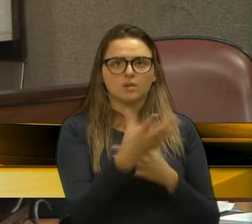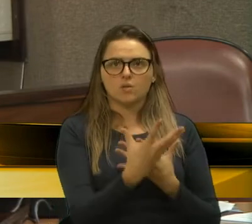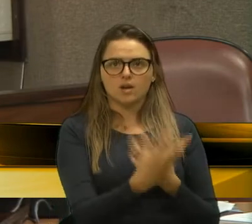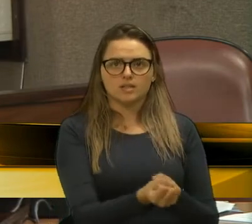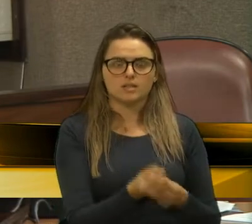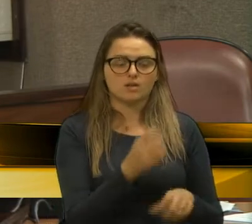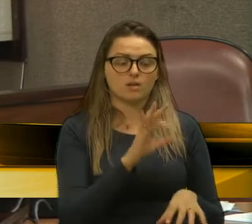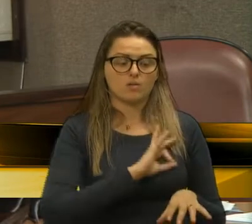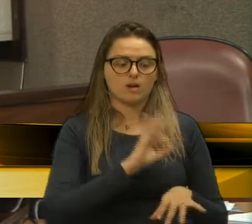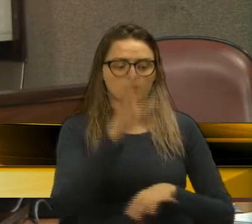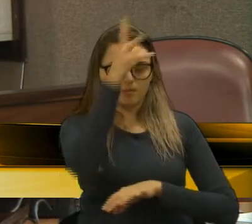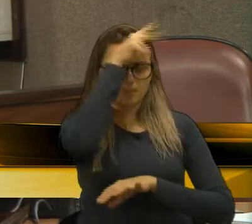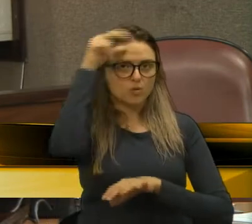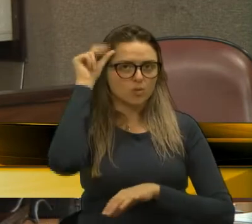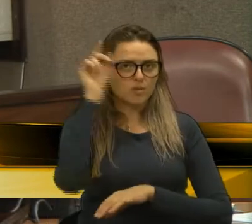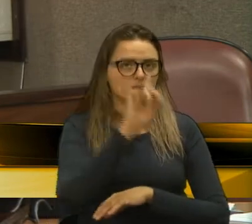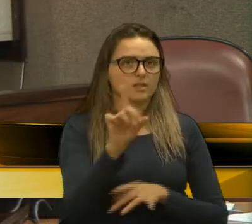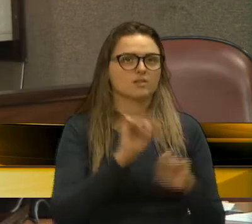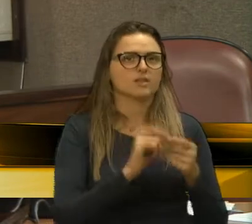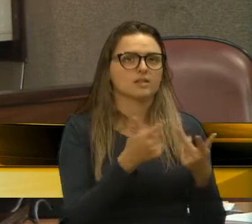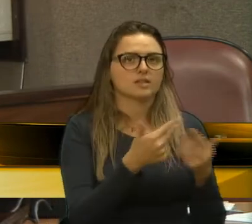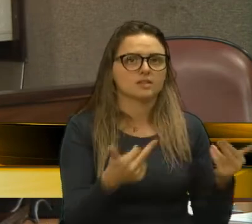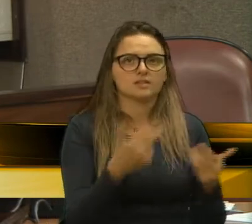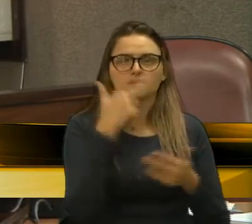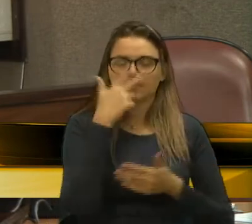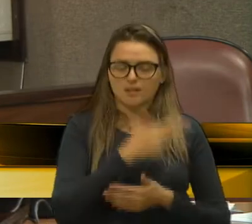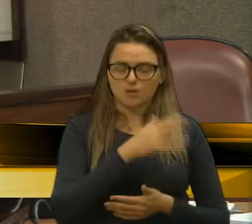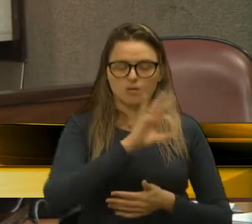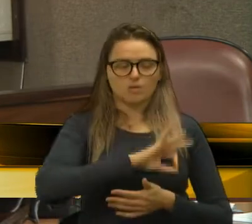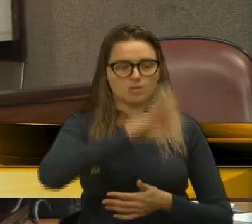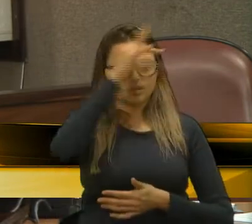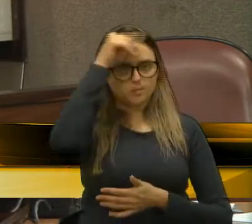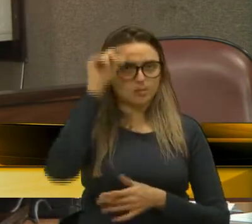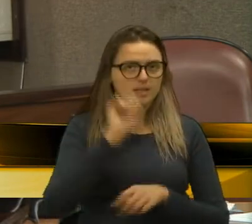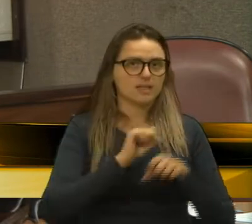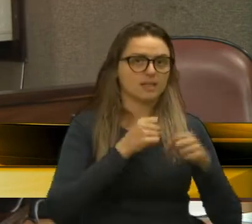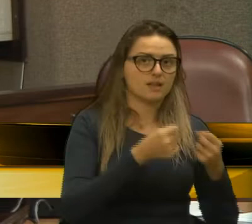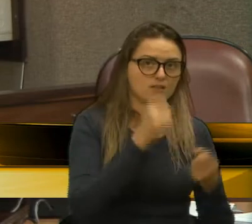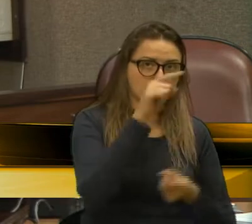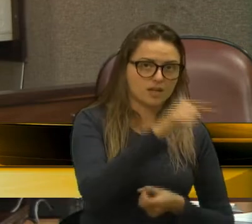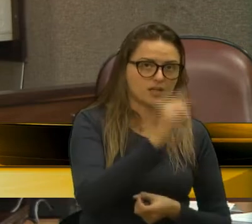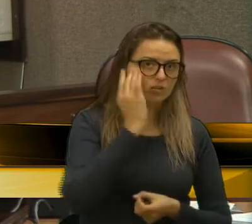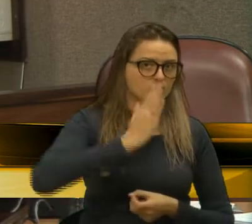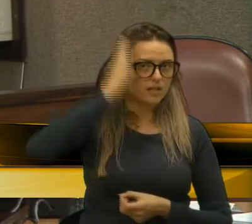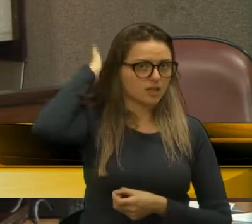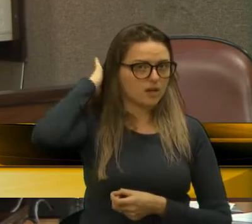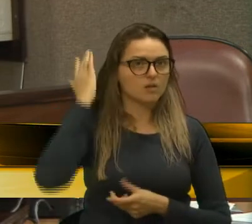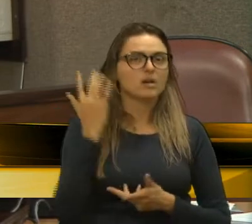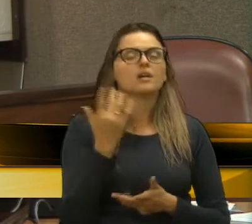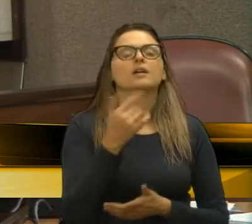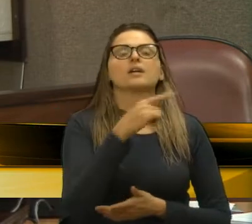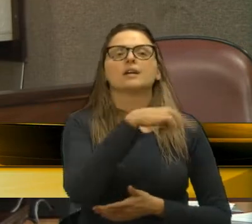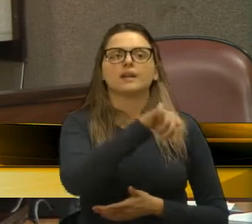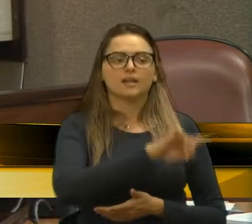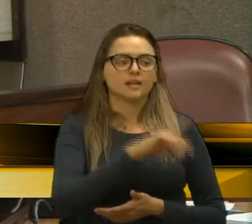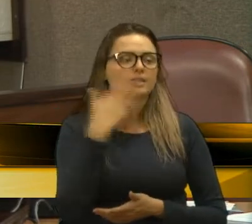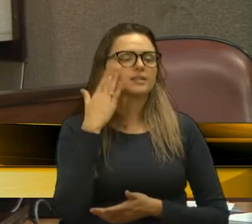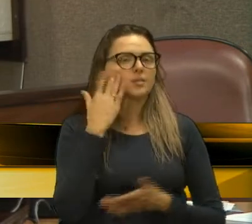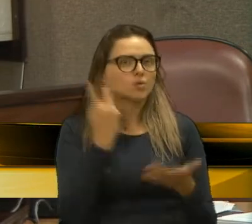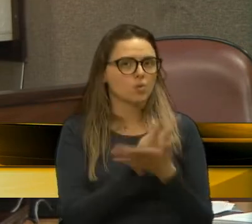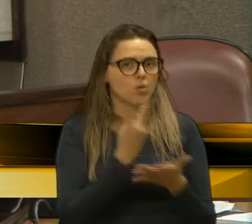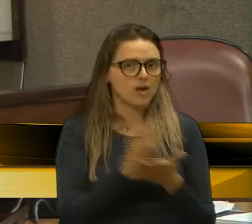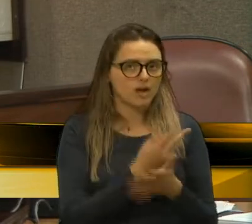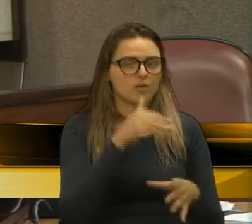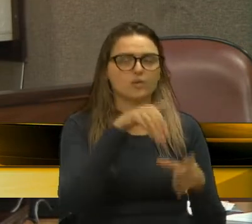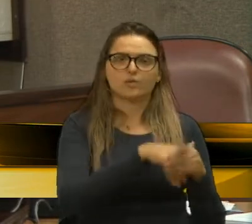quando porque o prefeito não faz coisa a mesma guarda municipal essa mesma guarda municipal que hoje eles sabem o erro que eles cometeram que votaram no